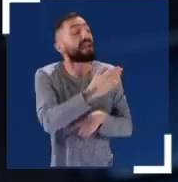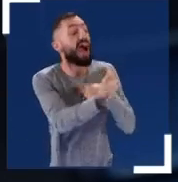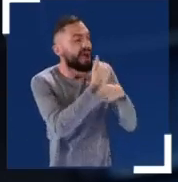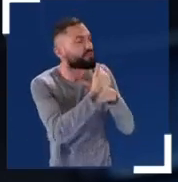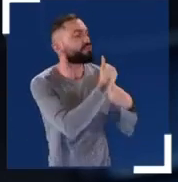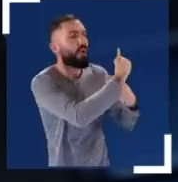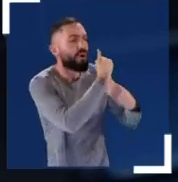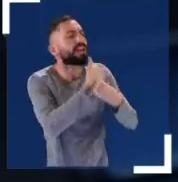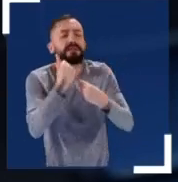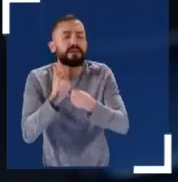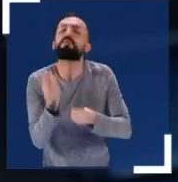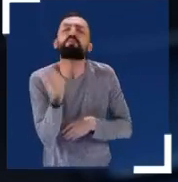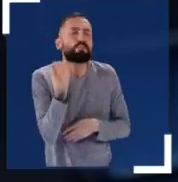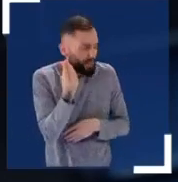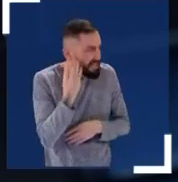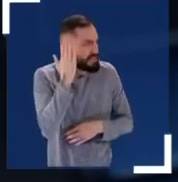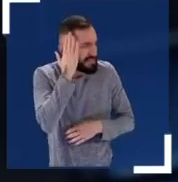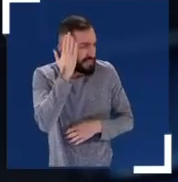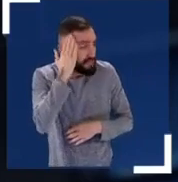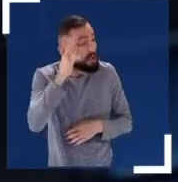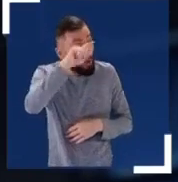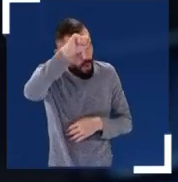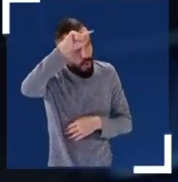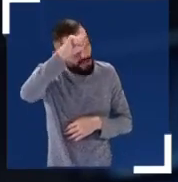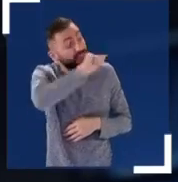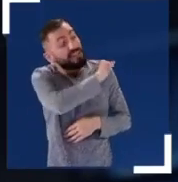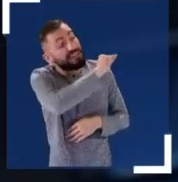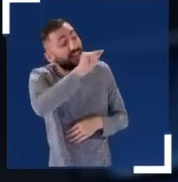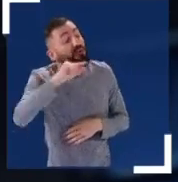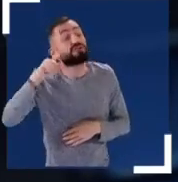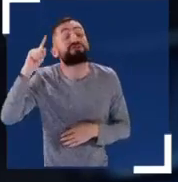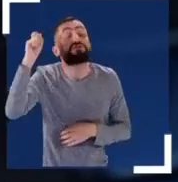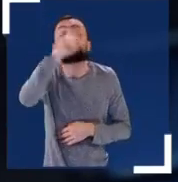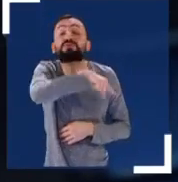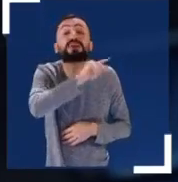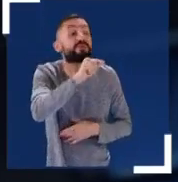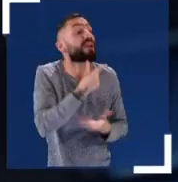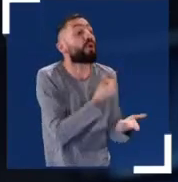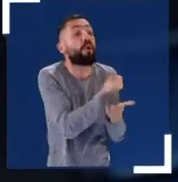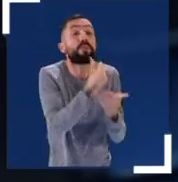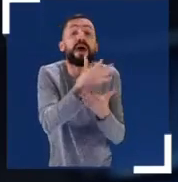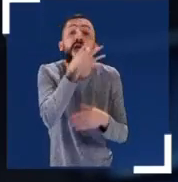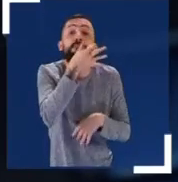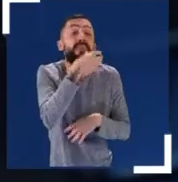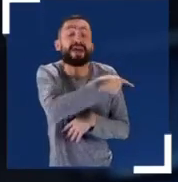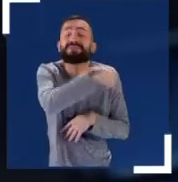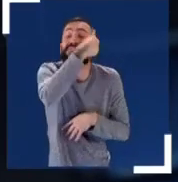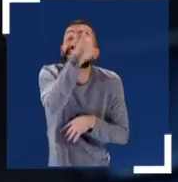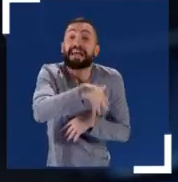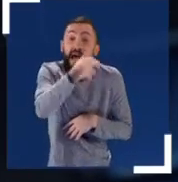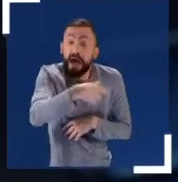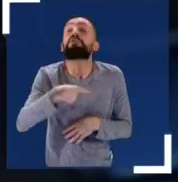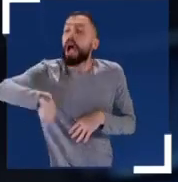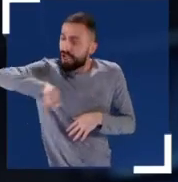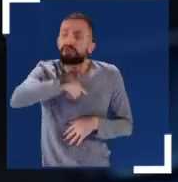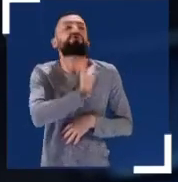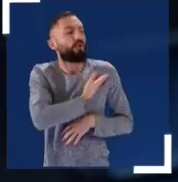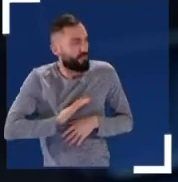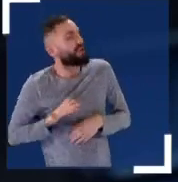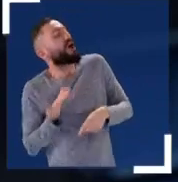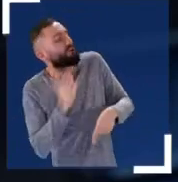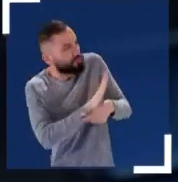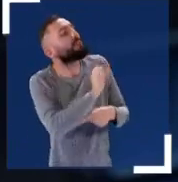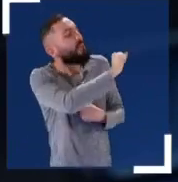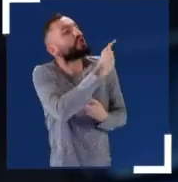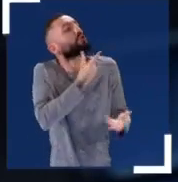porque, de verdade, os hospitais, além de tudo, ainda têm dificuldade em comprar remédios de alto custo. A gente autorizou que ele comprasse o remédio do câncer, que as